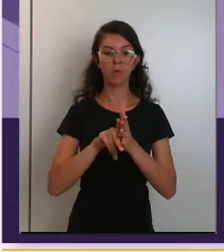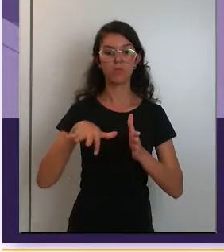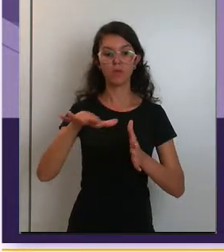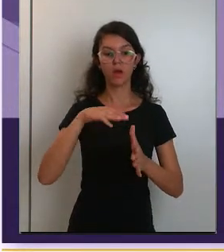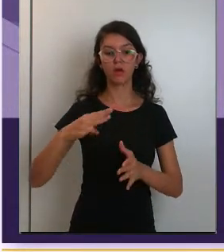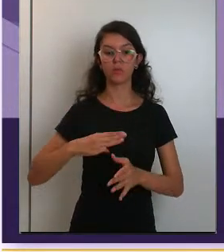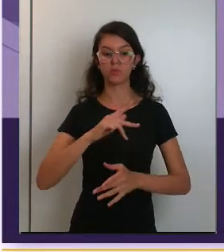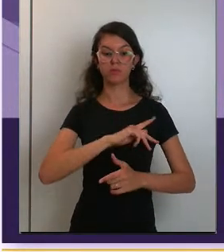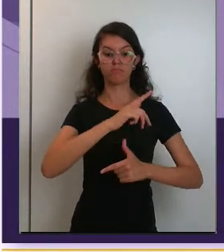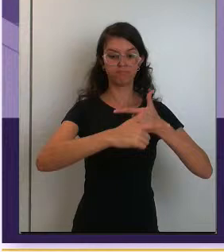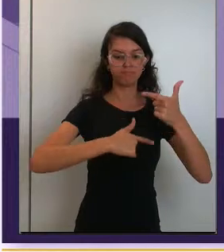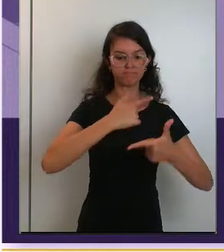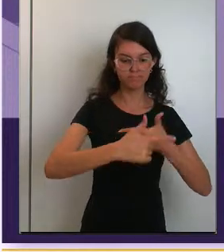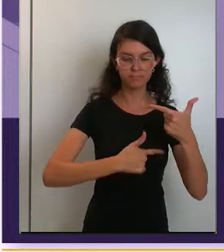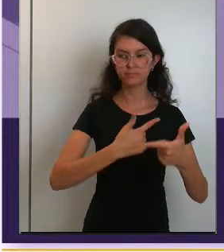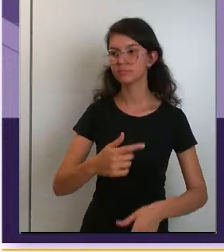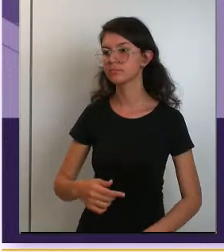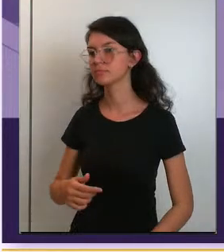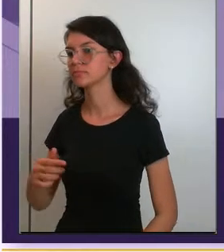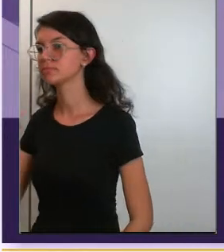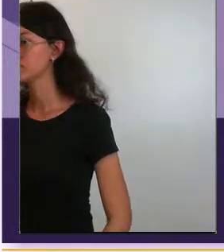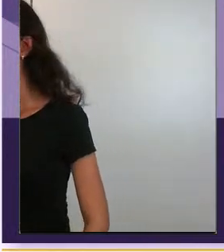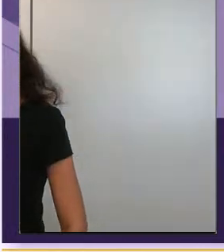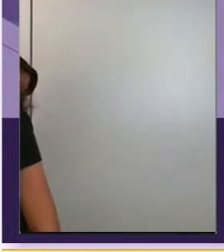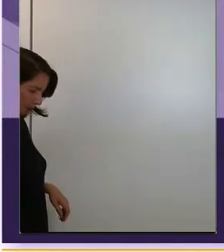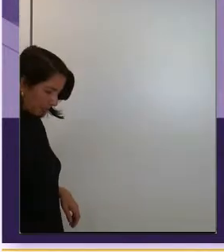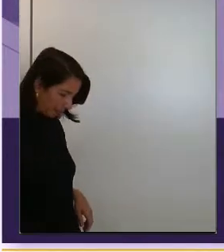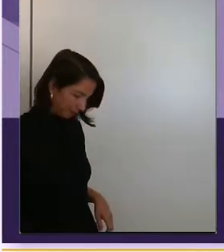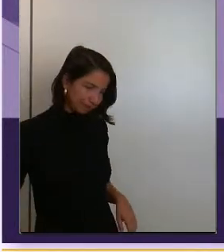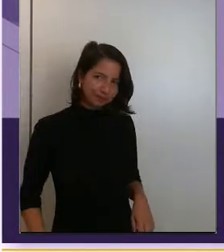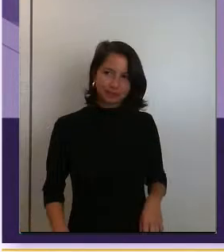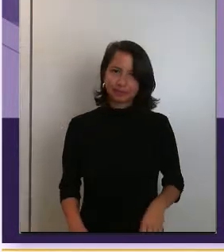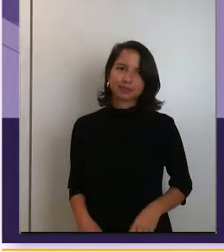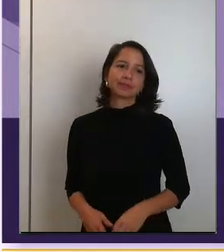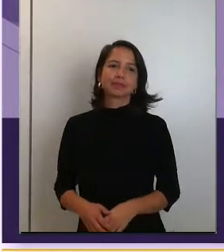Trabalho. Então, lá atrás, eu tive uma preocupação,